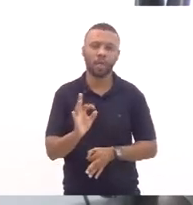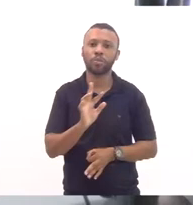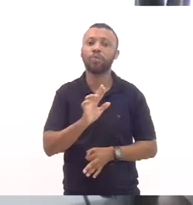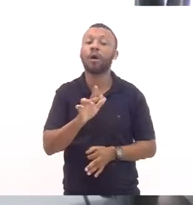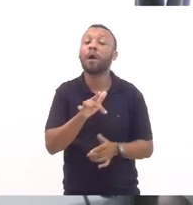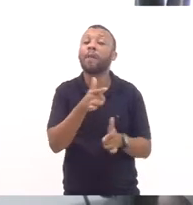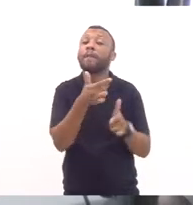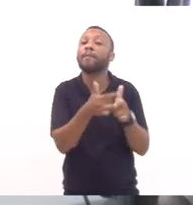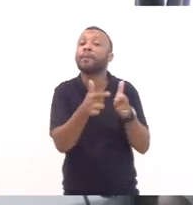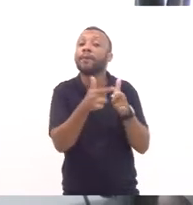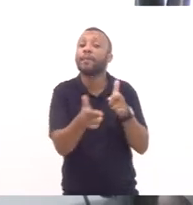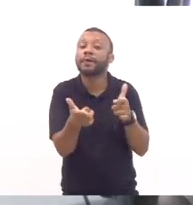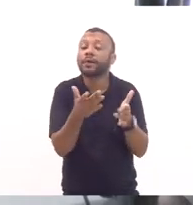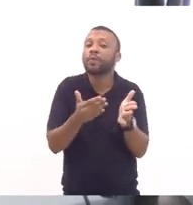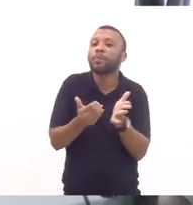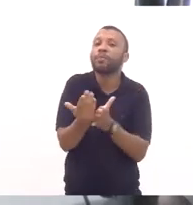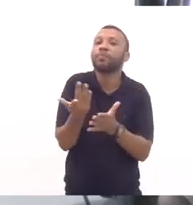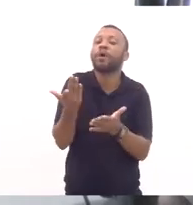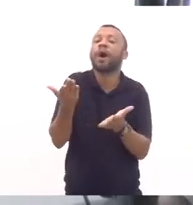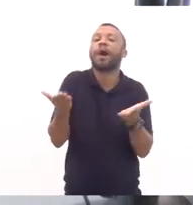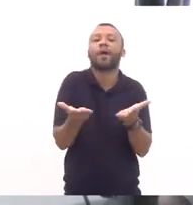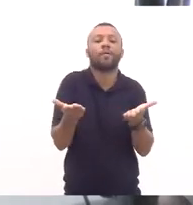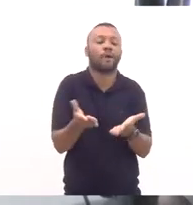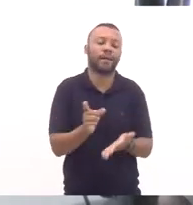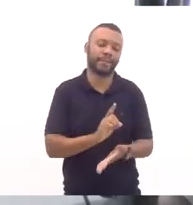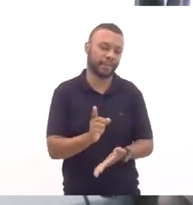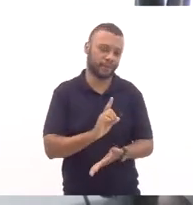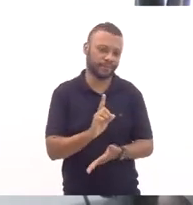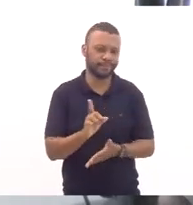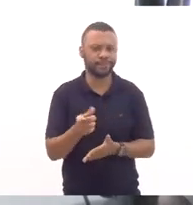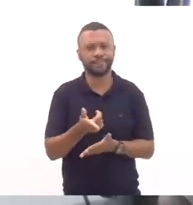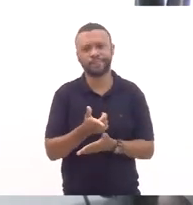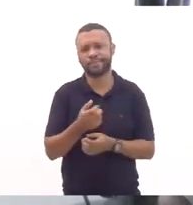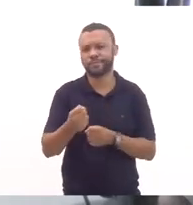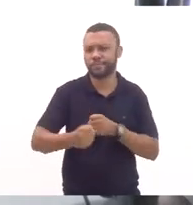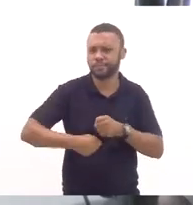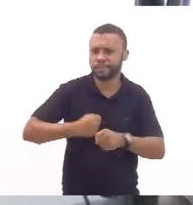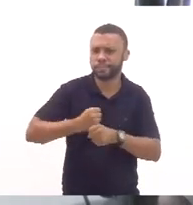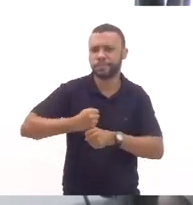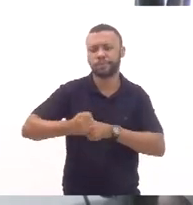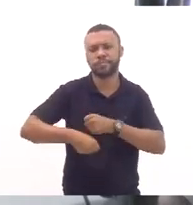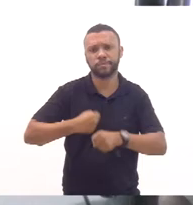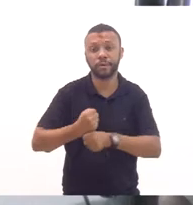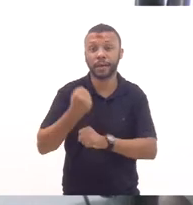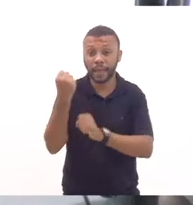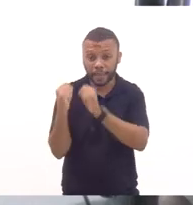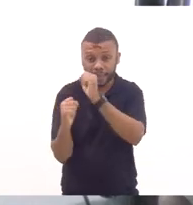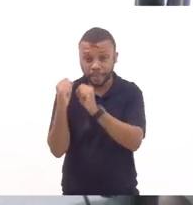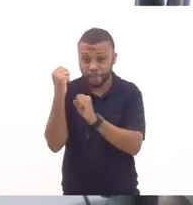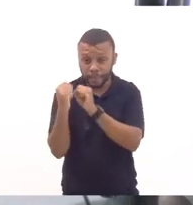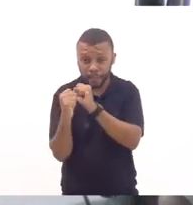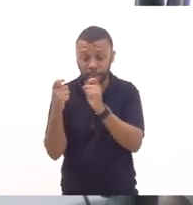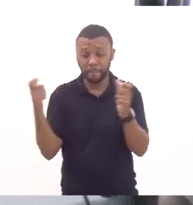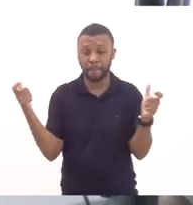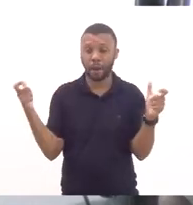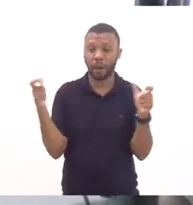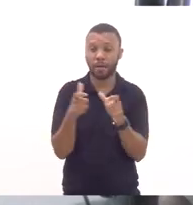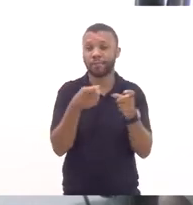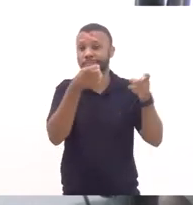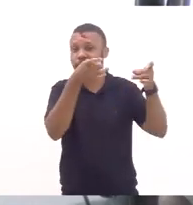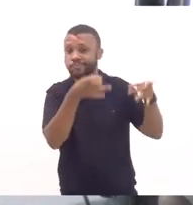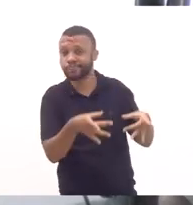de hoje, né? Há vários anos o Rio de Janeiro vem em degradação, empresas importantes indo embora e